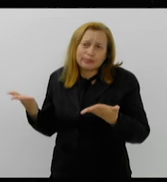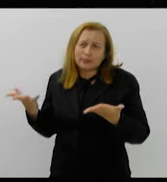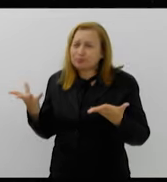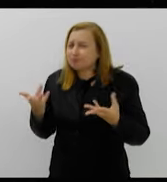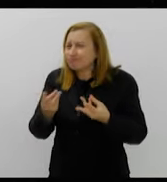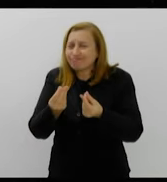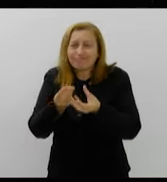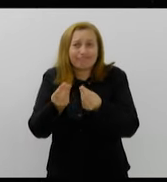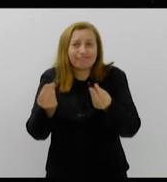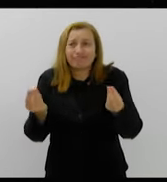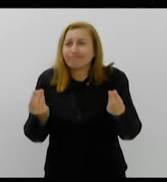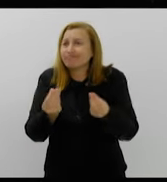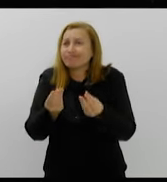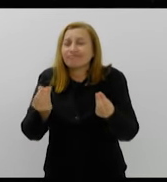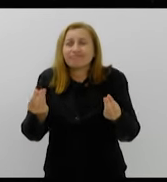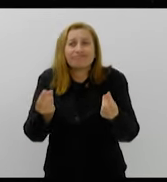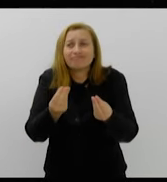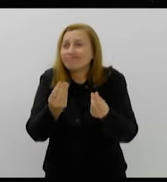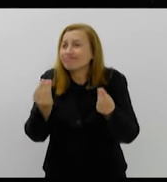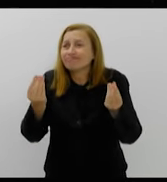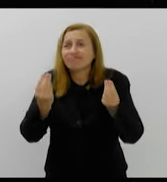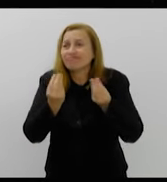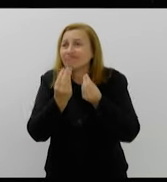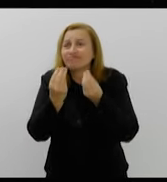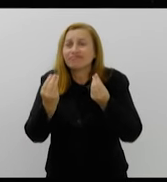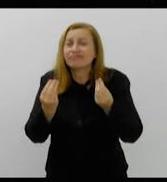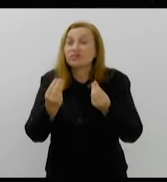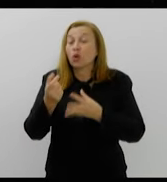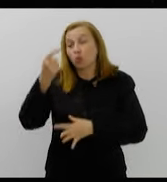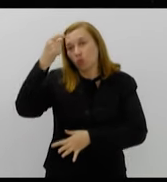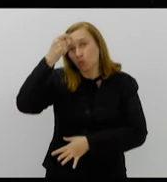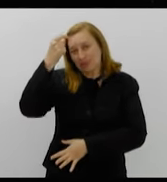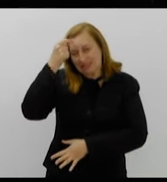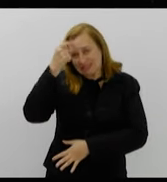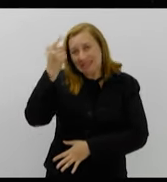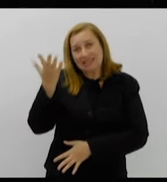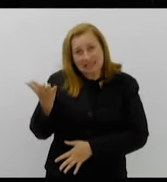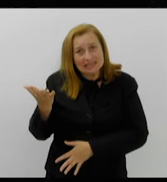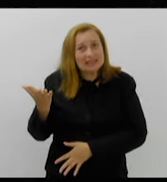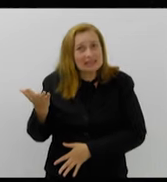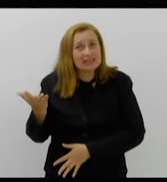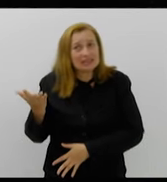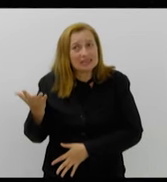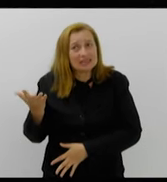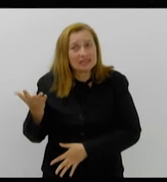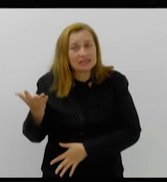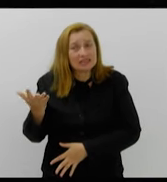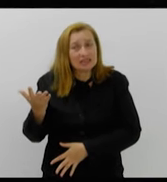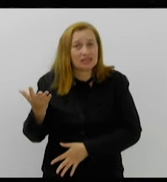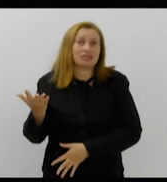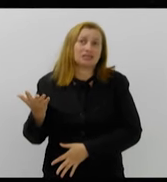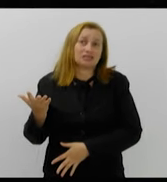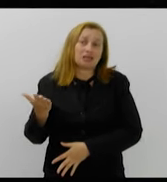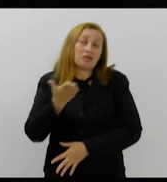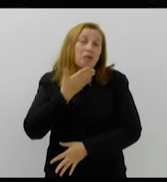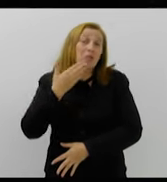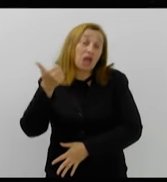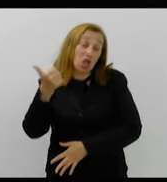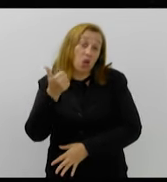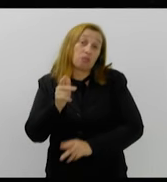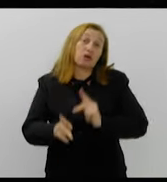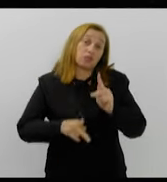os aquilo que nós entendemos como o bom senso comum para se atingir o melhor para